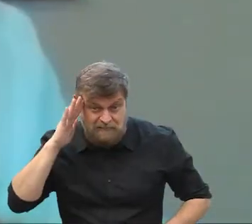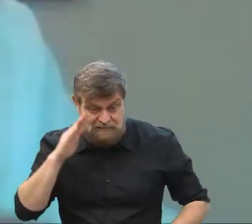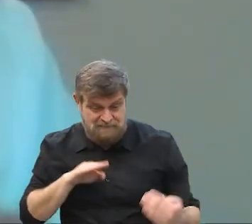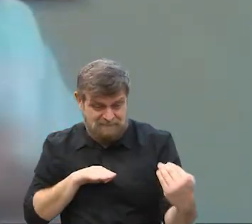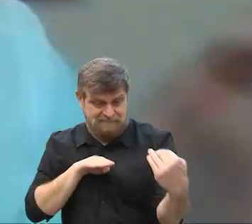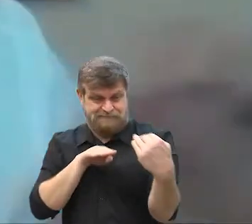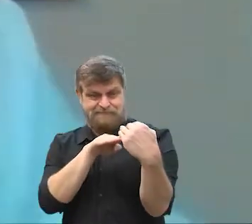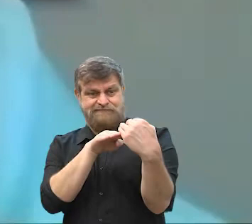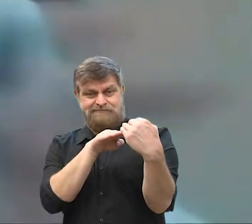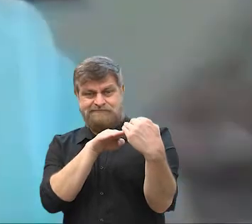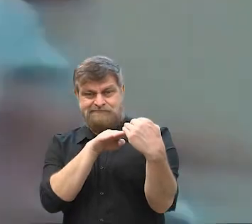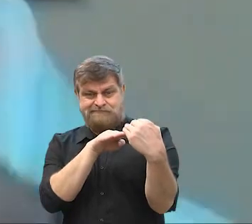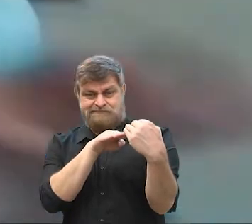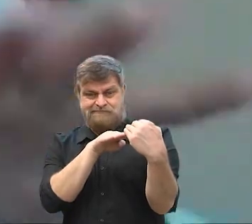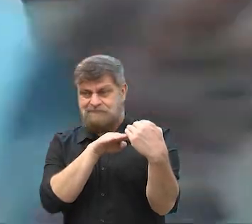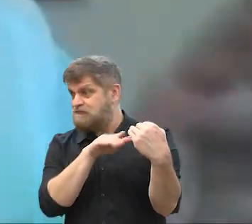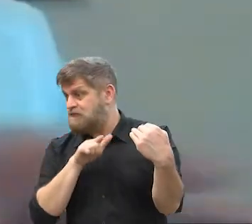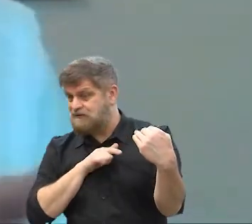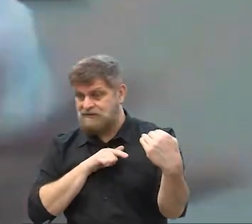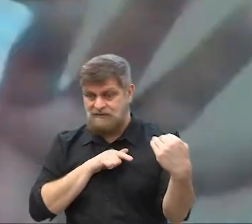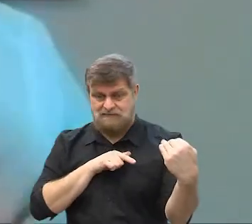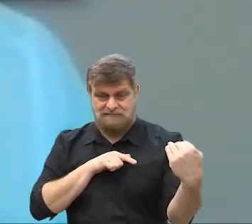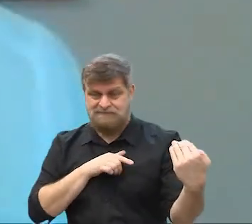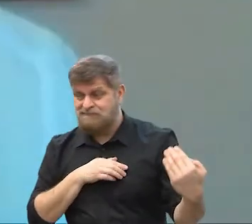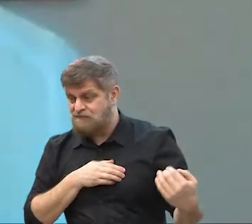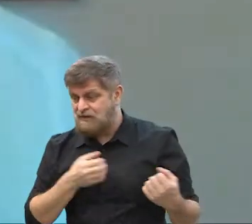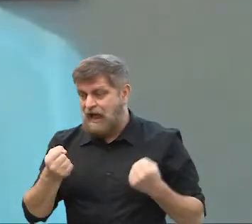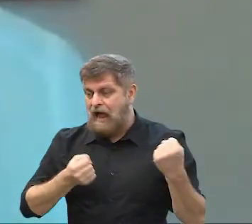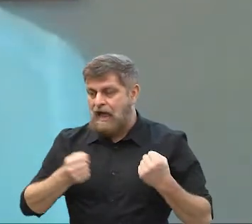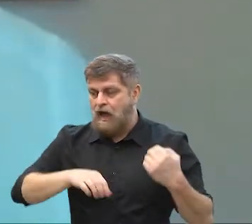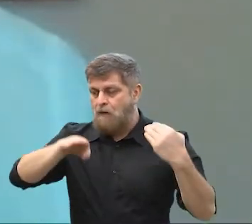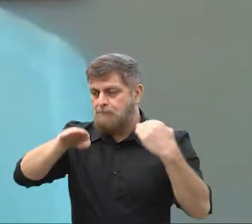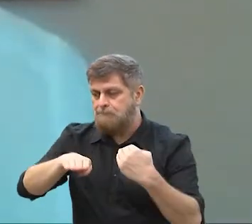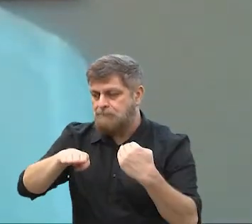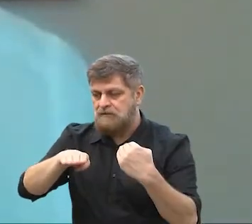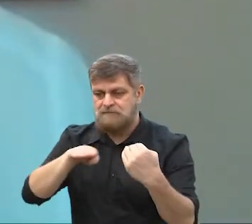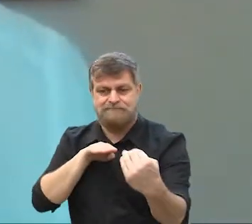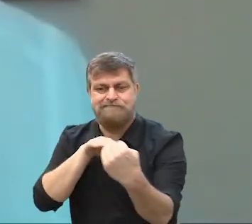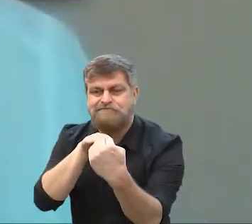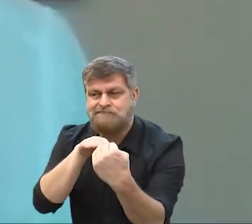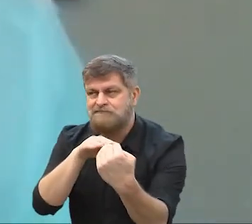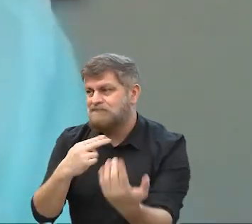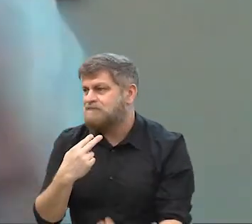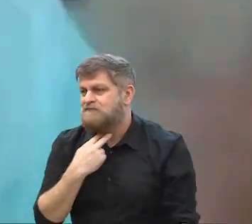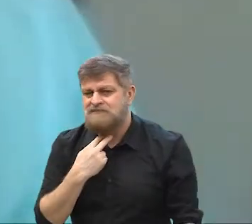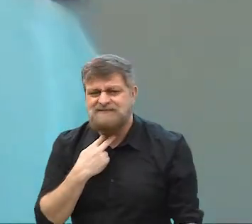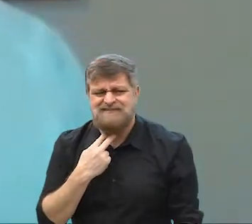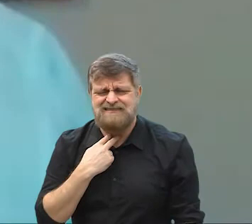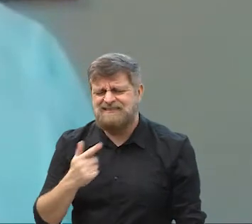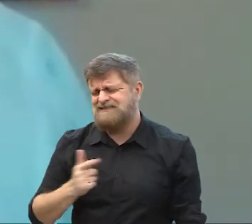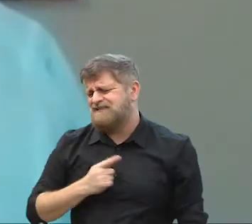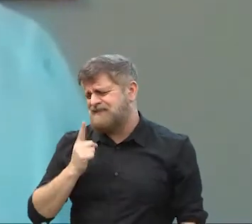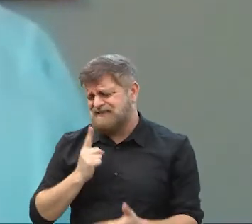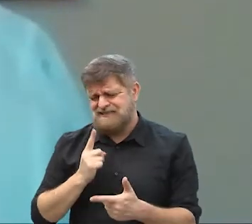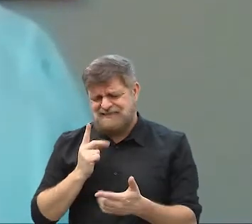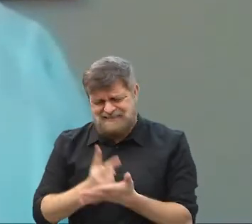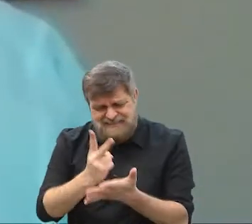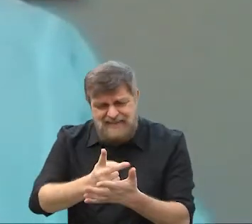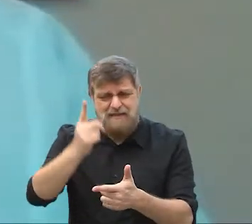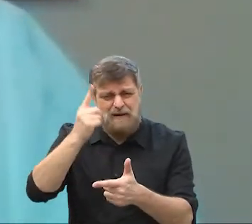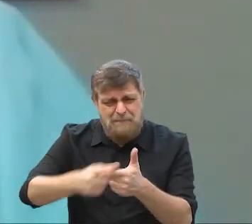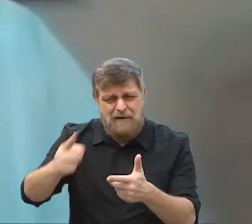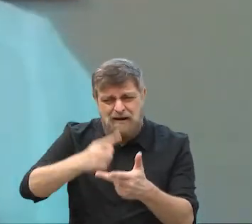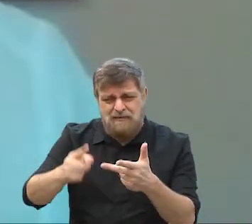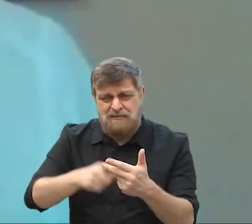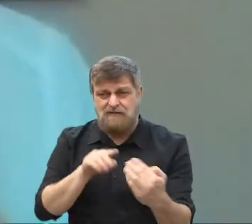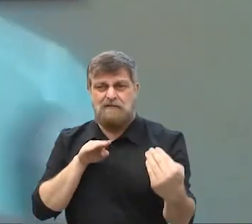carro descendo, e dos dois lados da rua estarem ocupados com o estacionamento. Era um conflito na certa, né? Ninguém